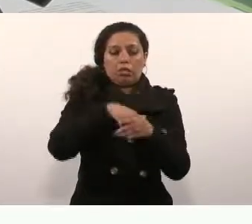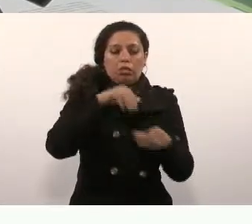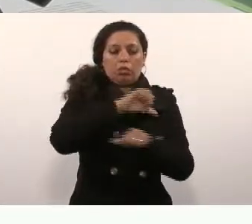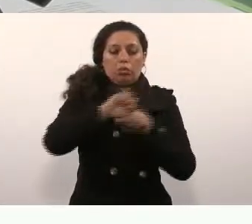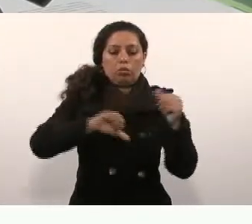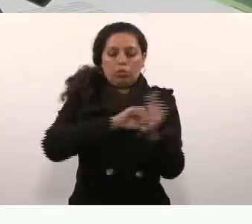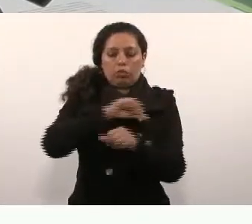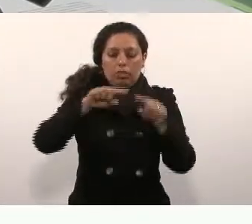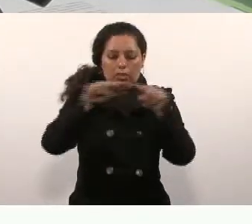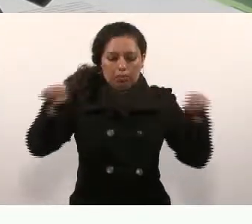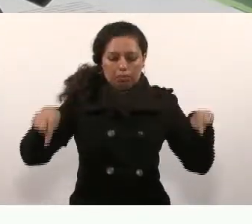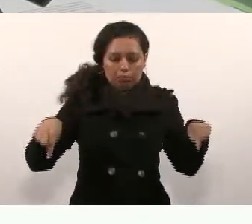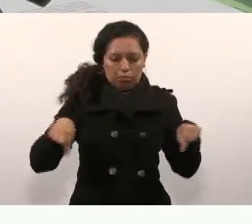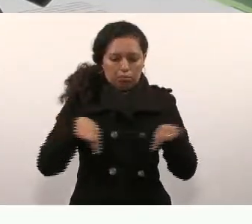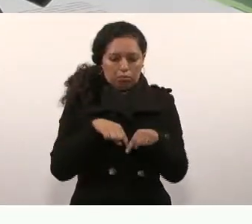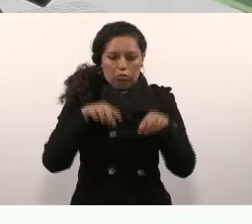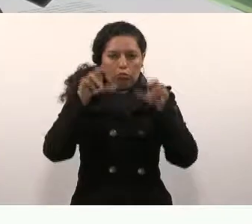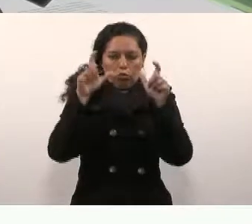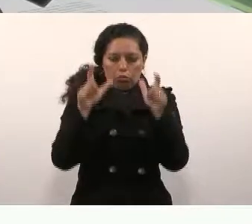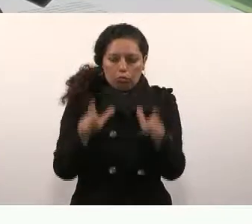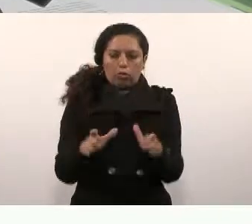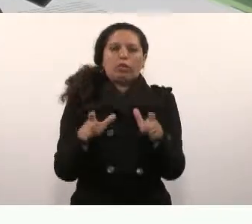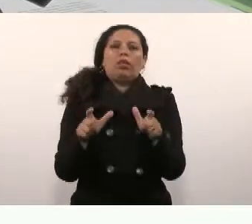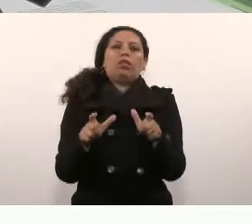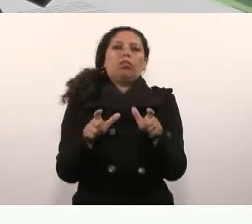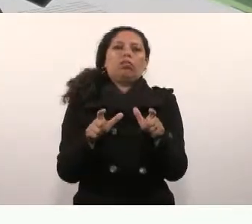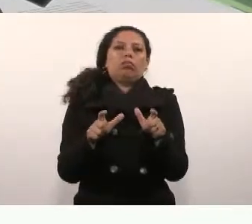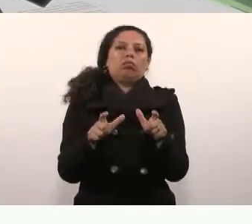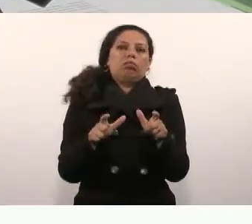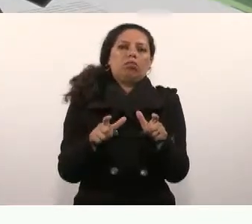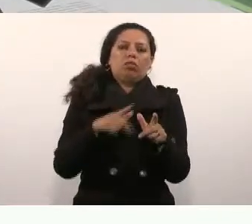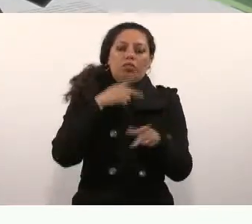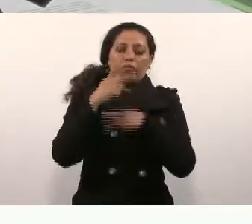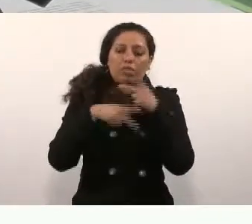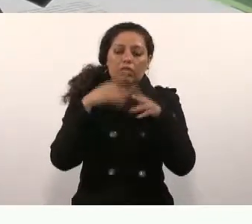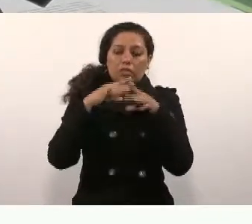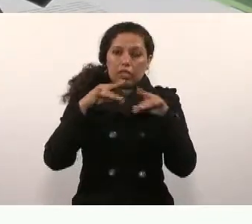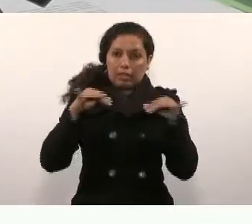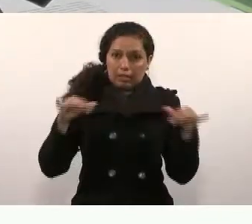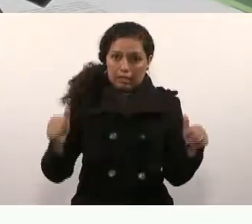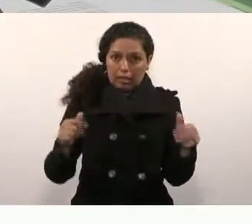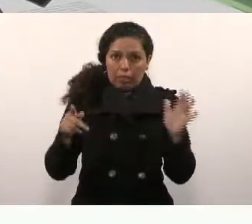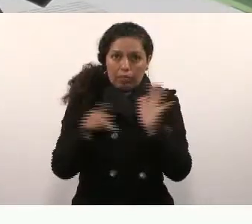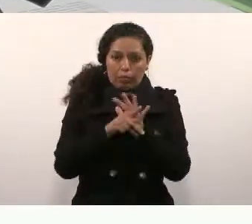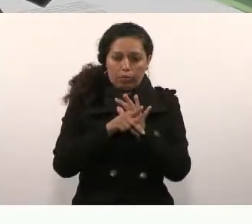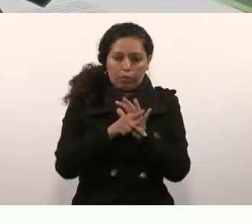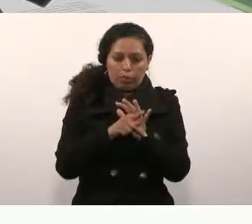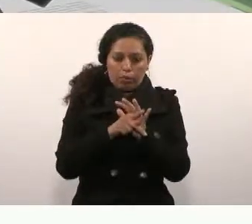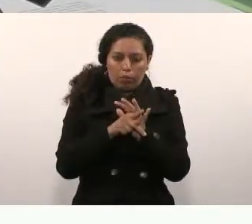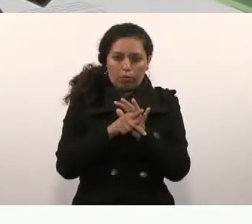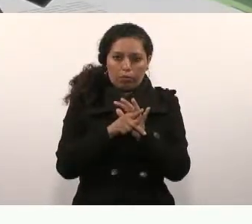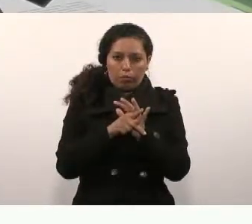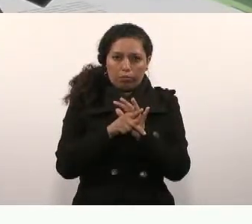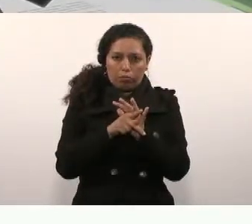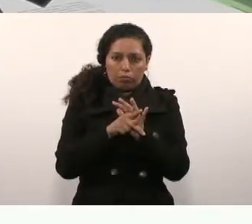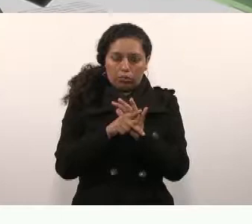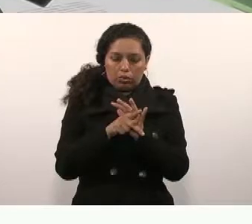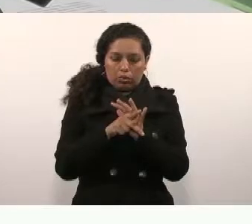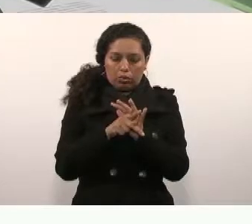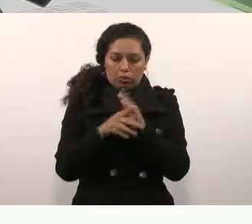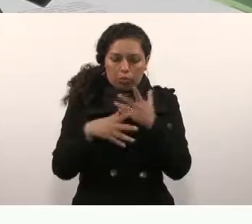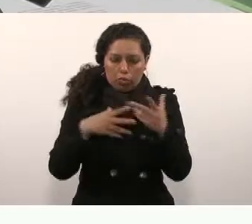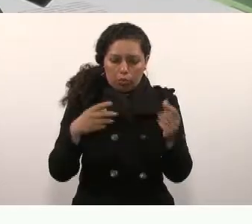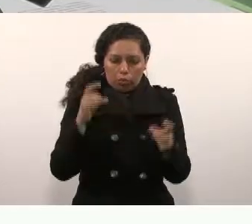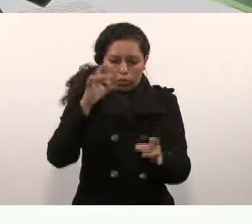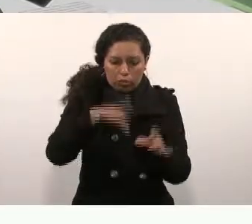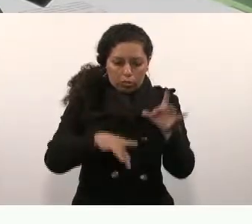do zoneamento de modo a declarar aquela área, que era uma área de terras agricultáveis, como uma área de produção industrial. Isso